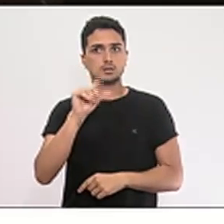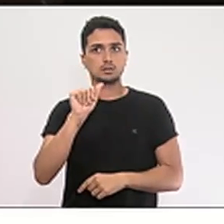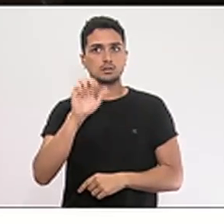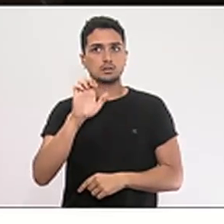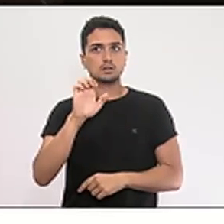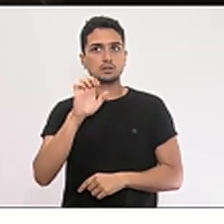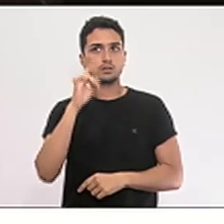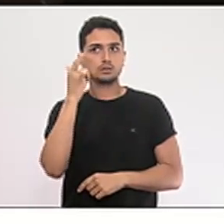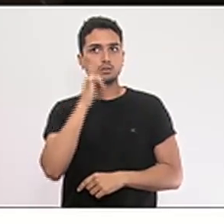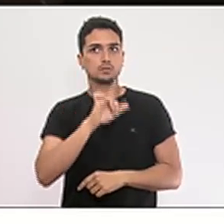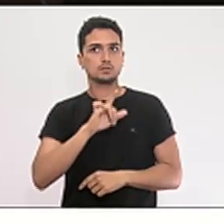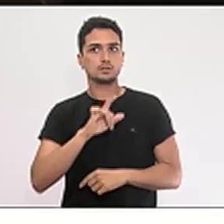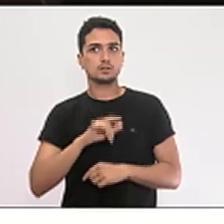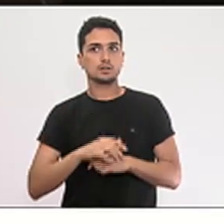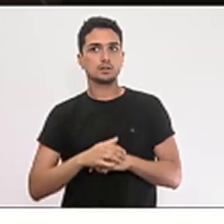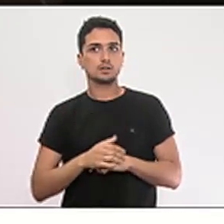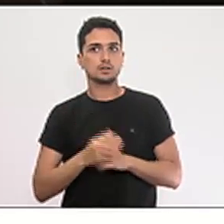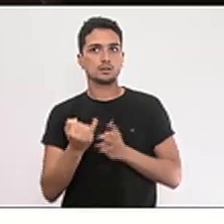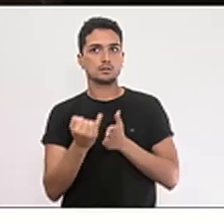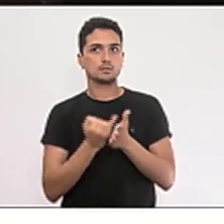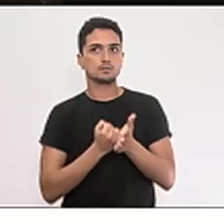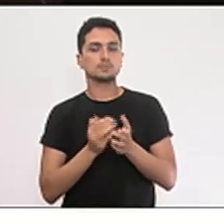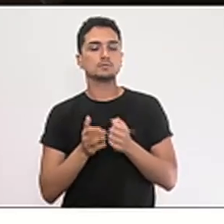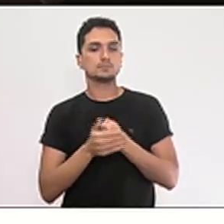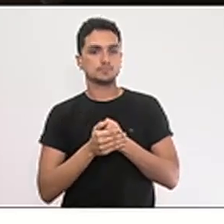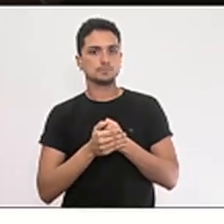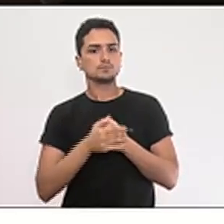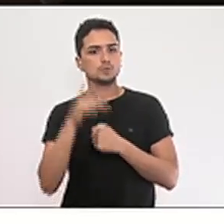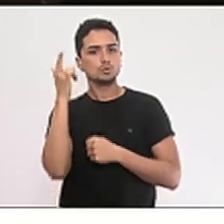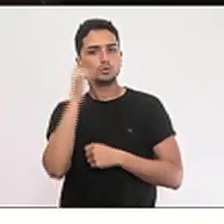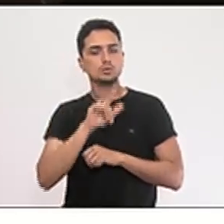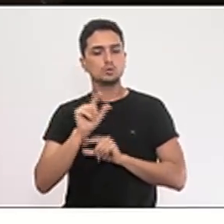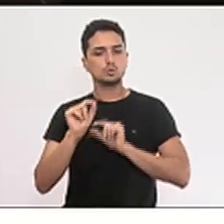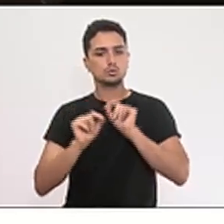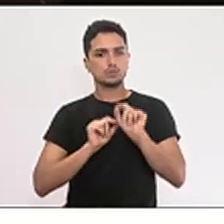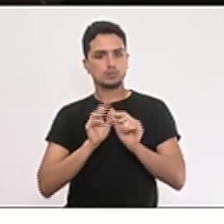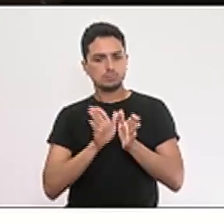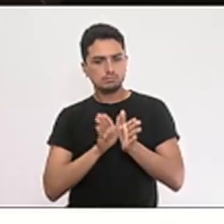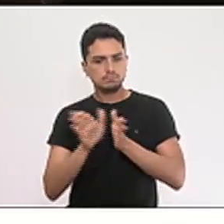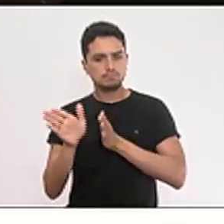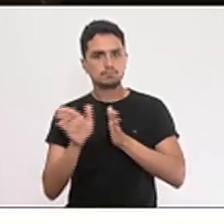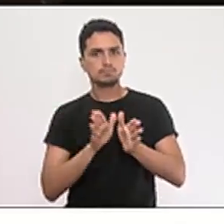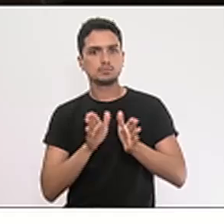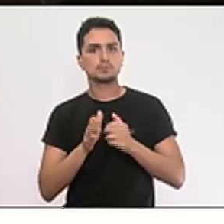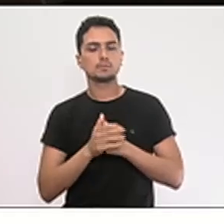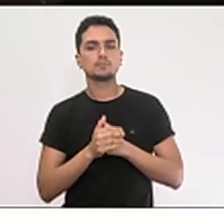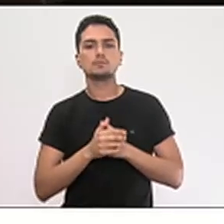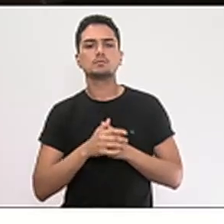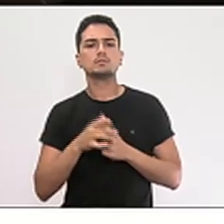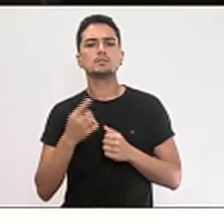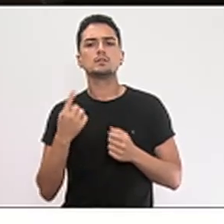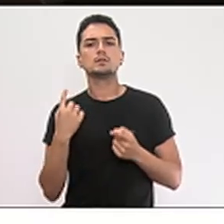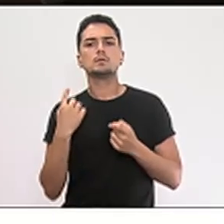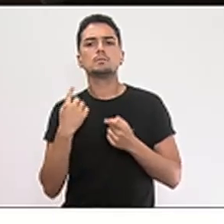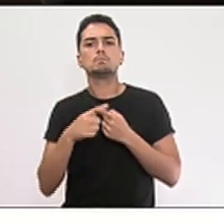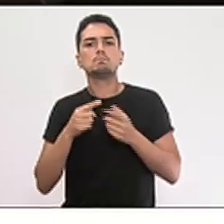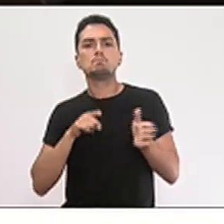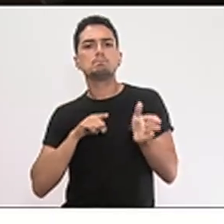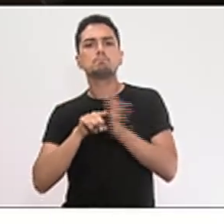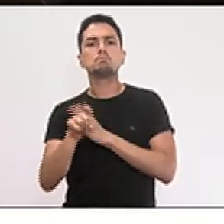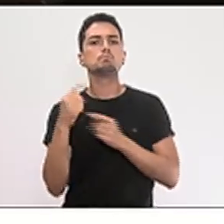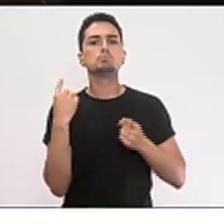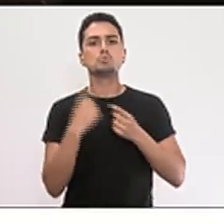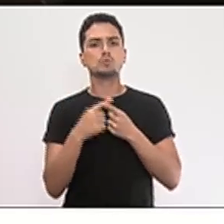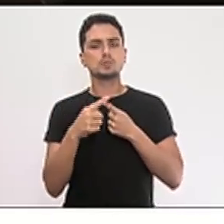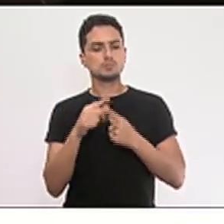na SEDAI. Vai abrir mão disso? Eu pergunto, deputado, presidente, por quê?